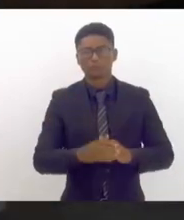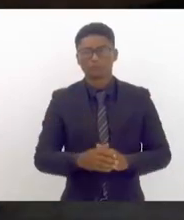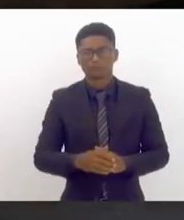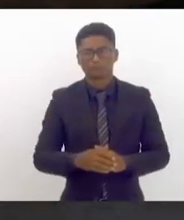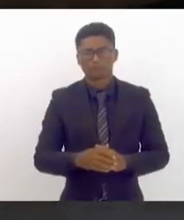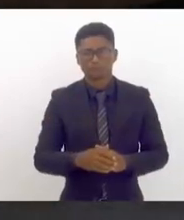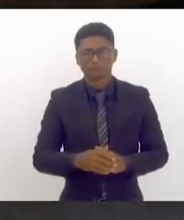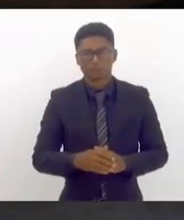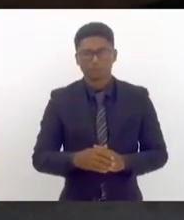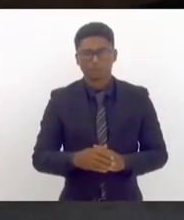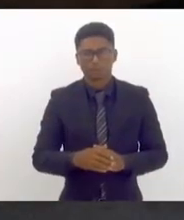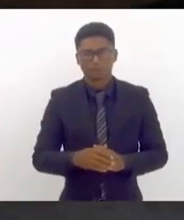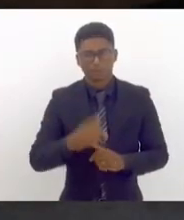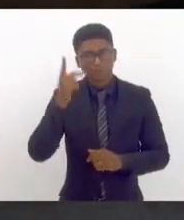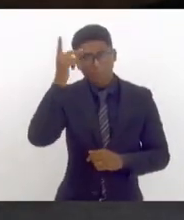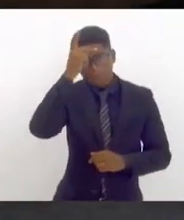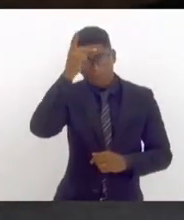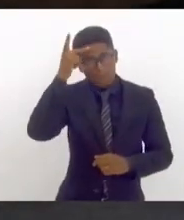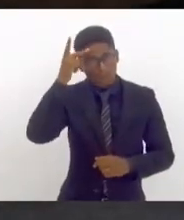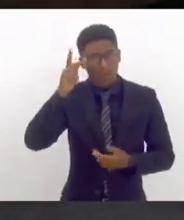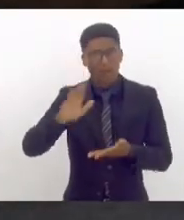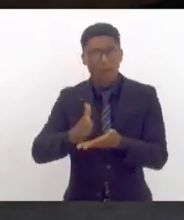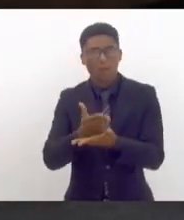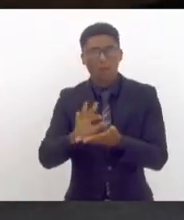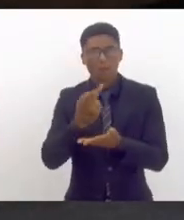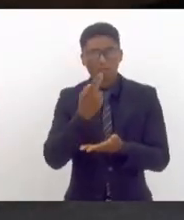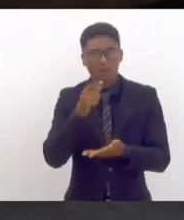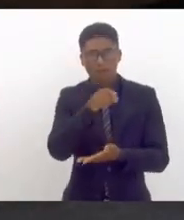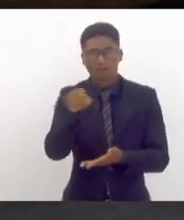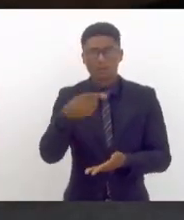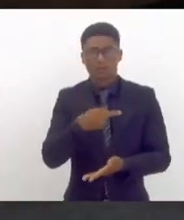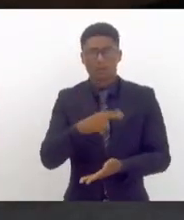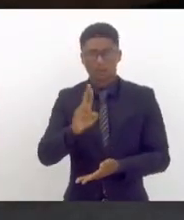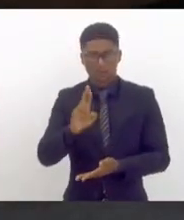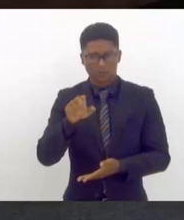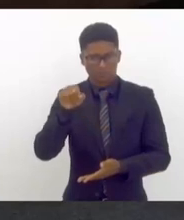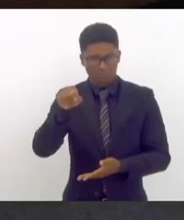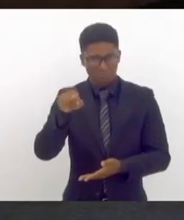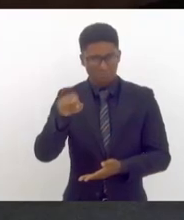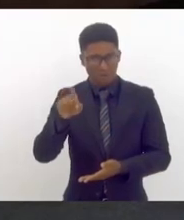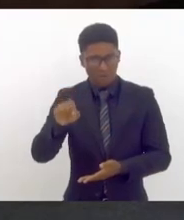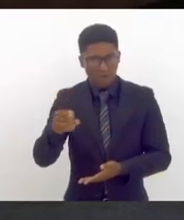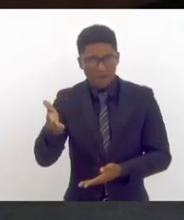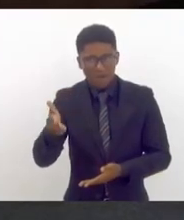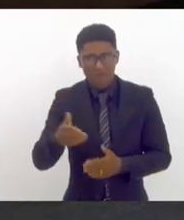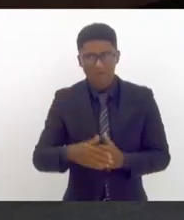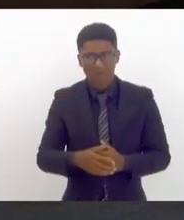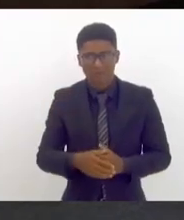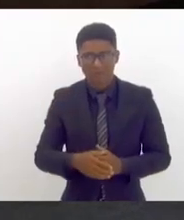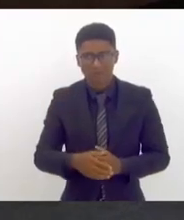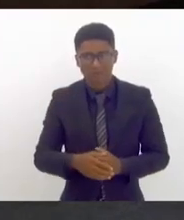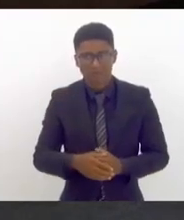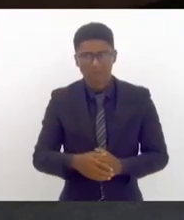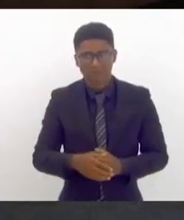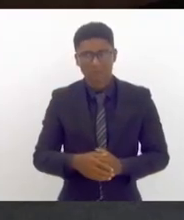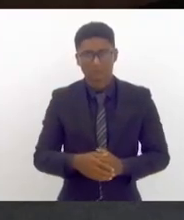ou pessoas que se dizem religiosas ou que pregam a religiosidade, eles jamais terão a minha